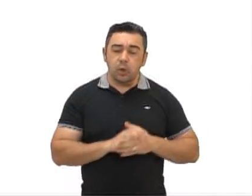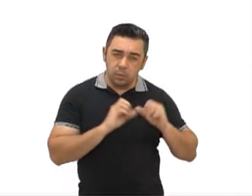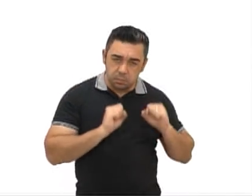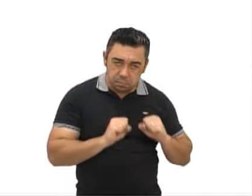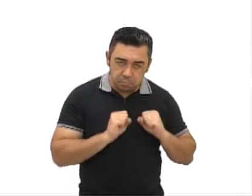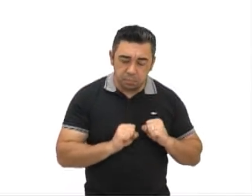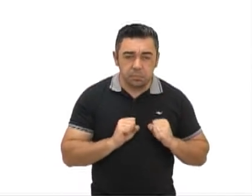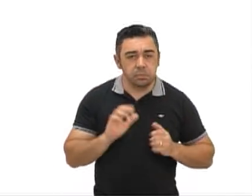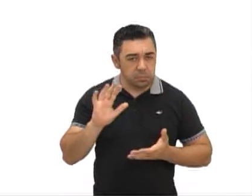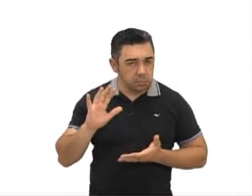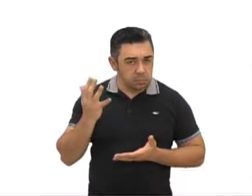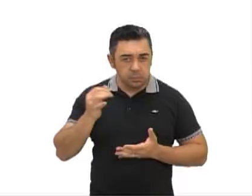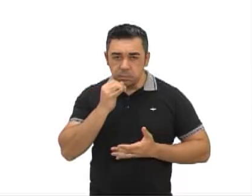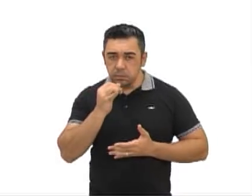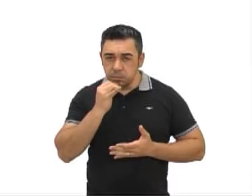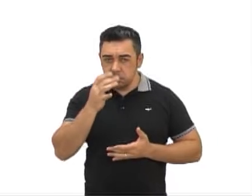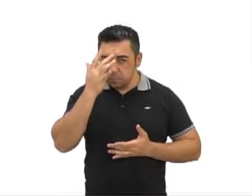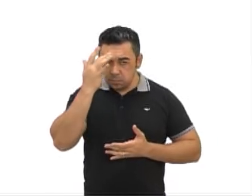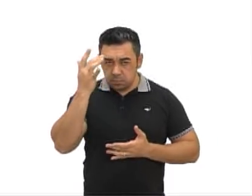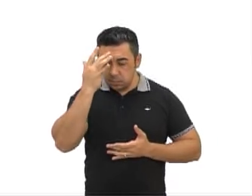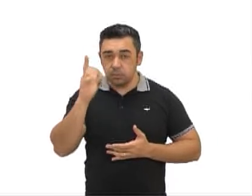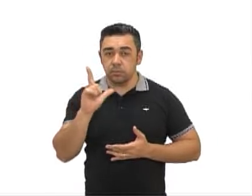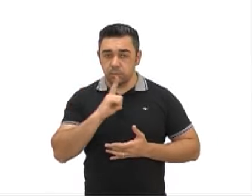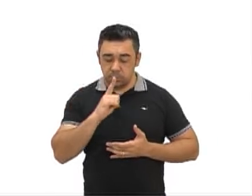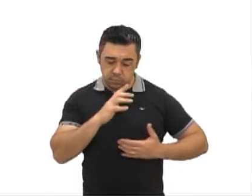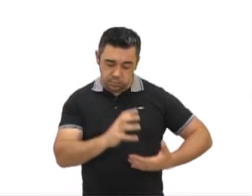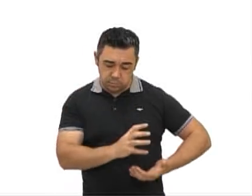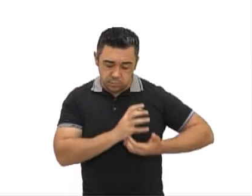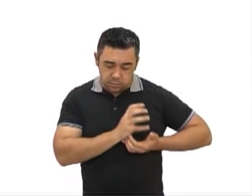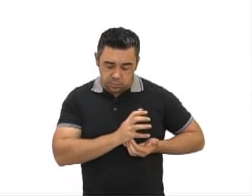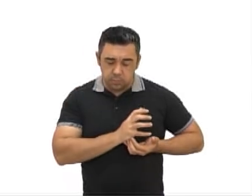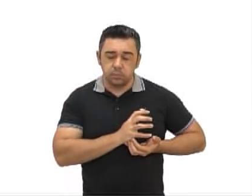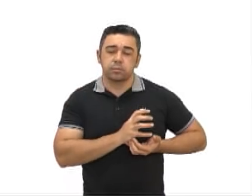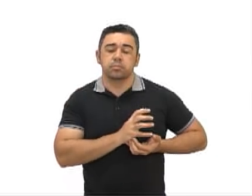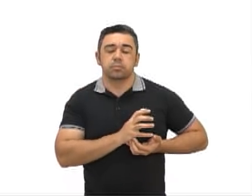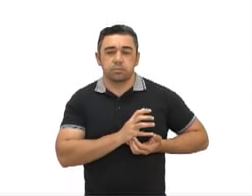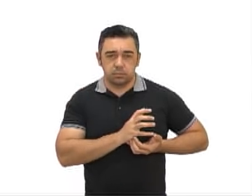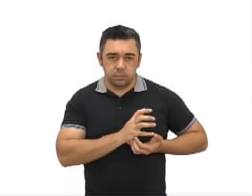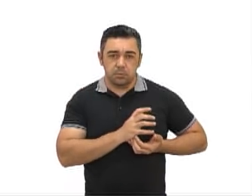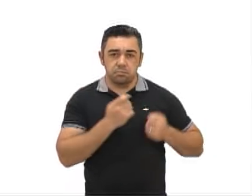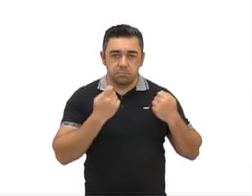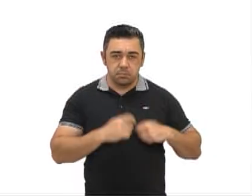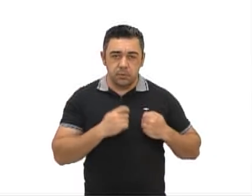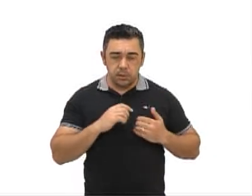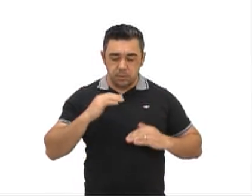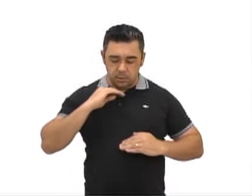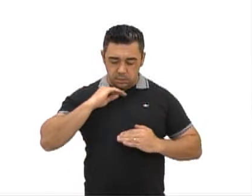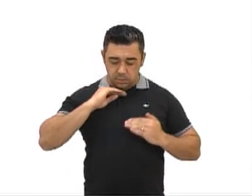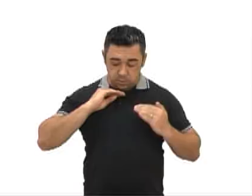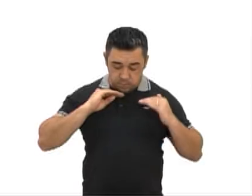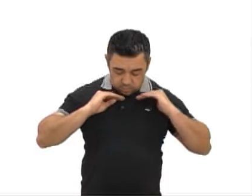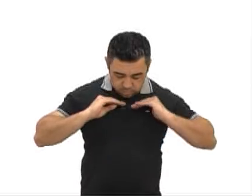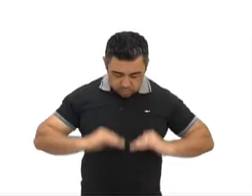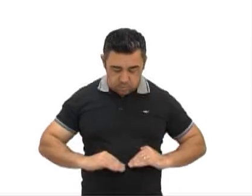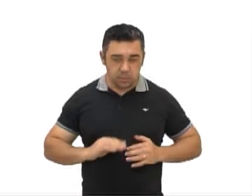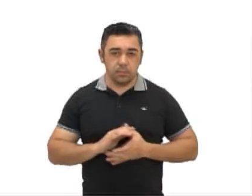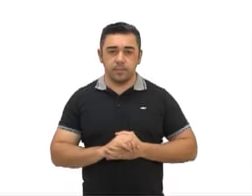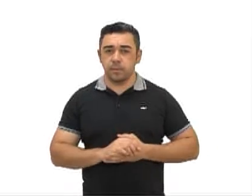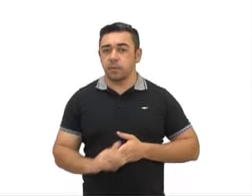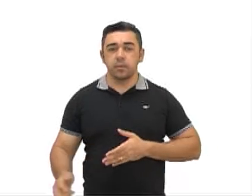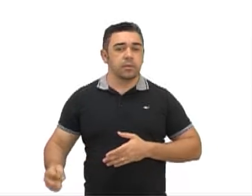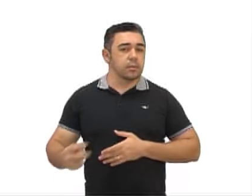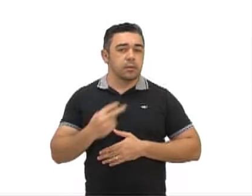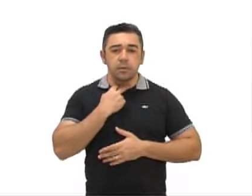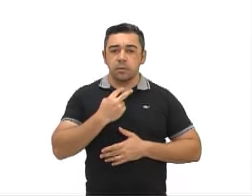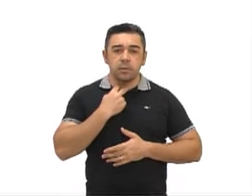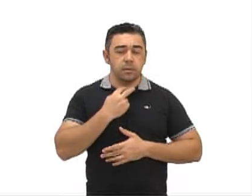ser executado ao jogador que tem a posse da bola. Deve ocorrer do peito para baixo e não é